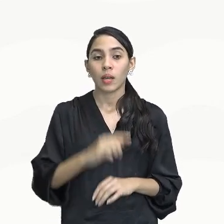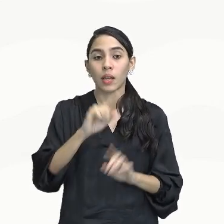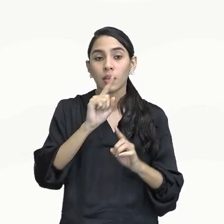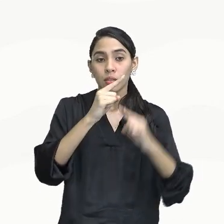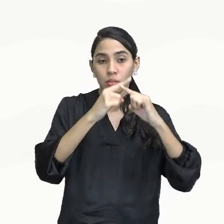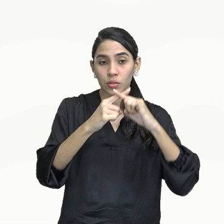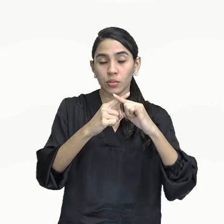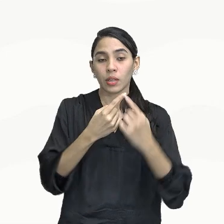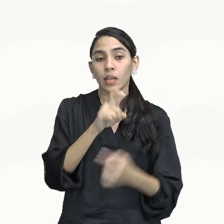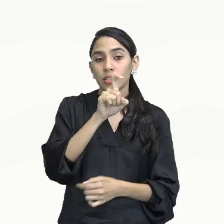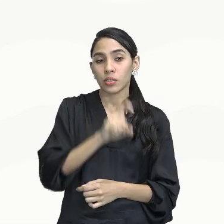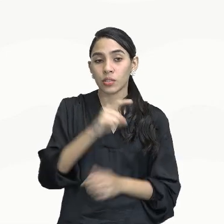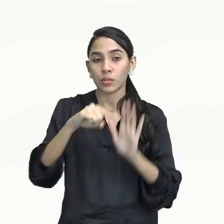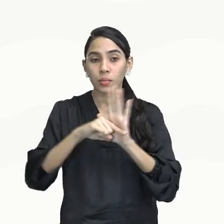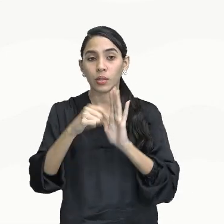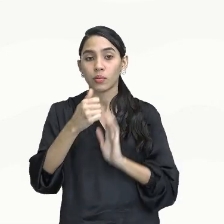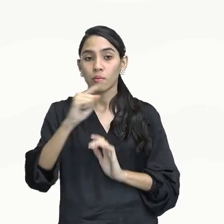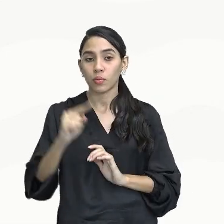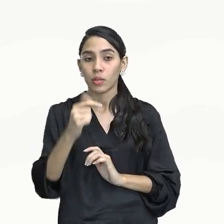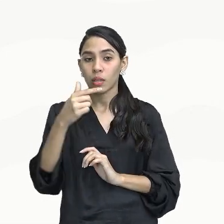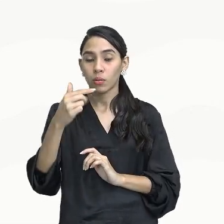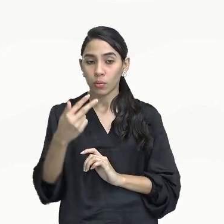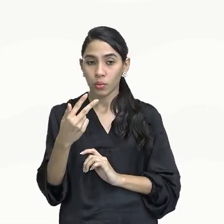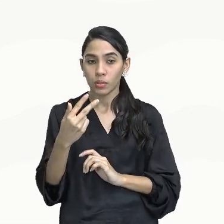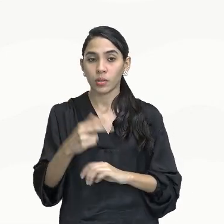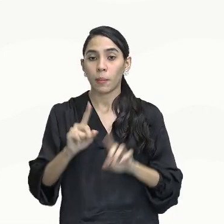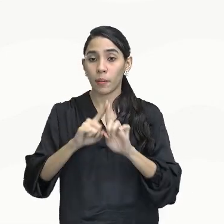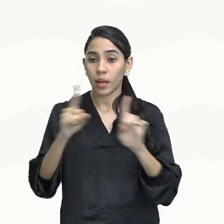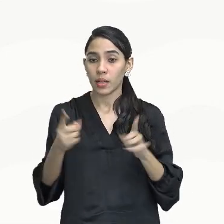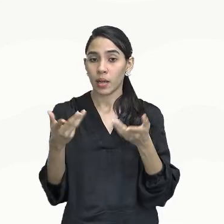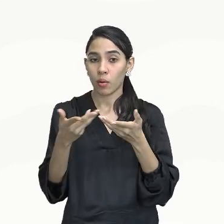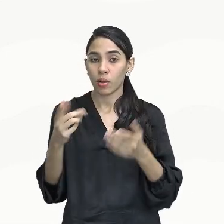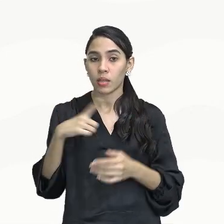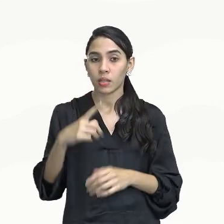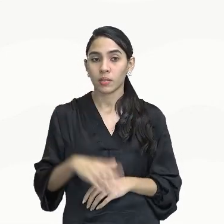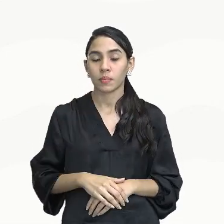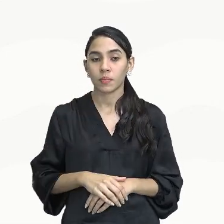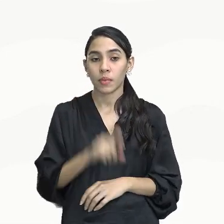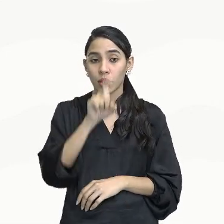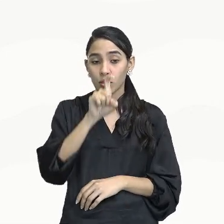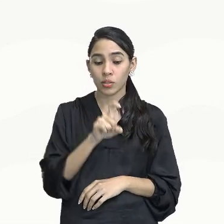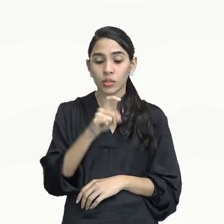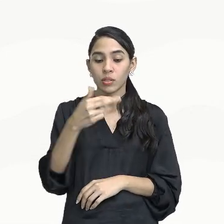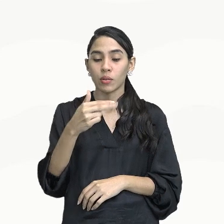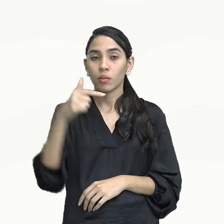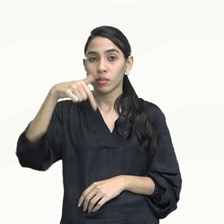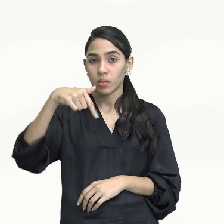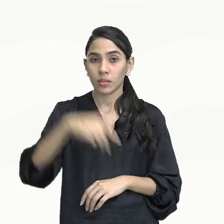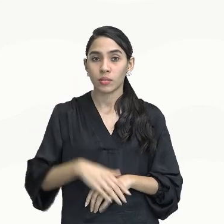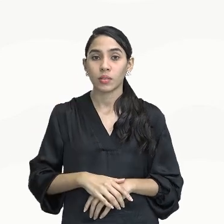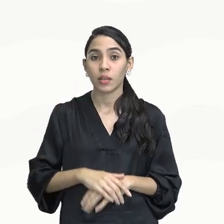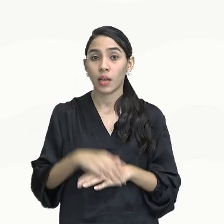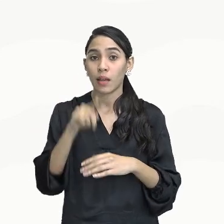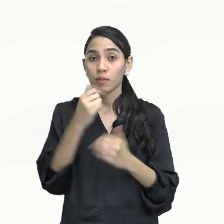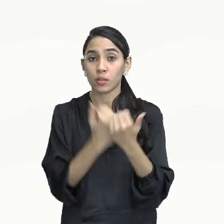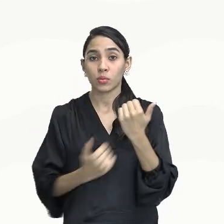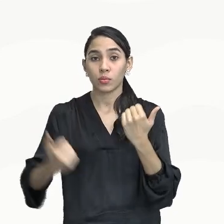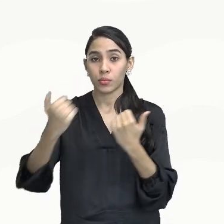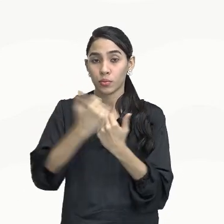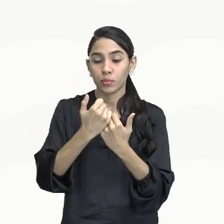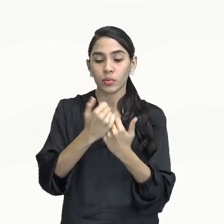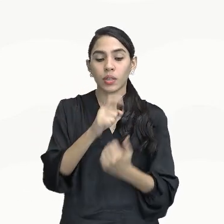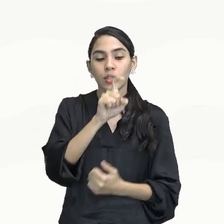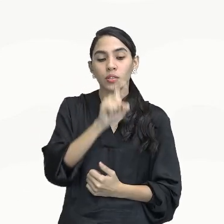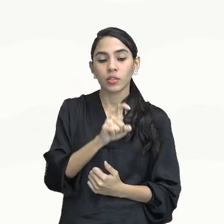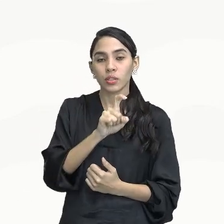1,2. Só que agora a gente já tem o valor de x. O valor de x é 7. Então, substituindo x